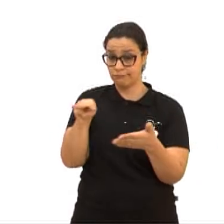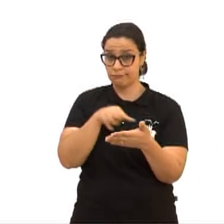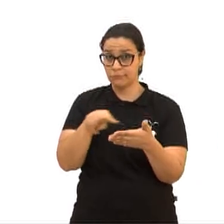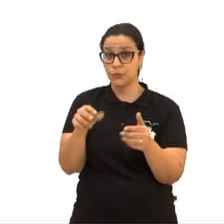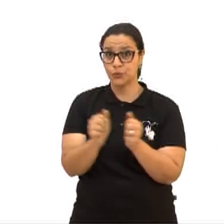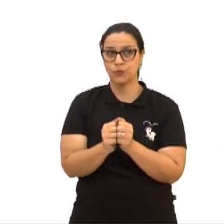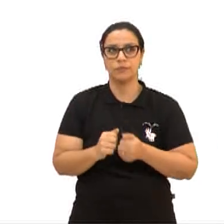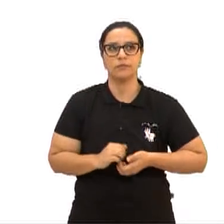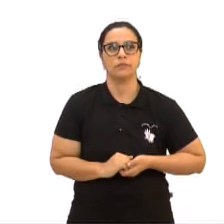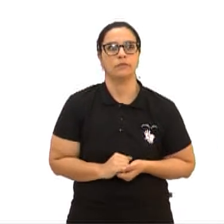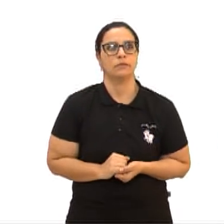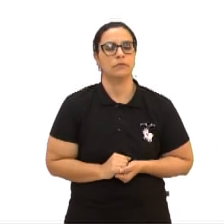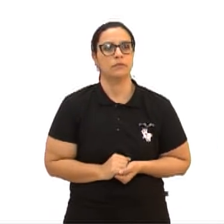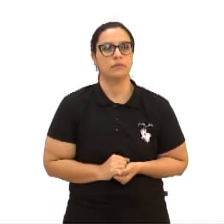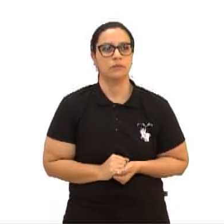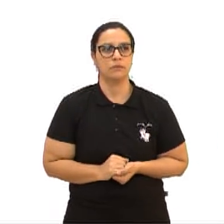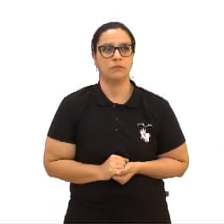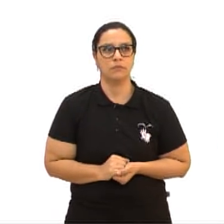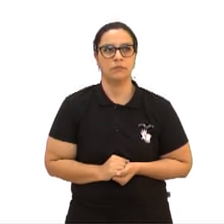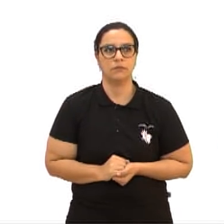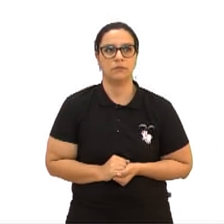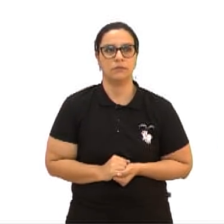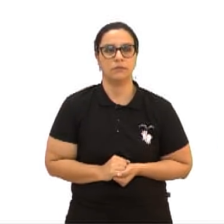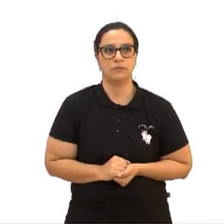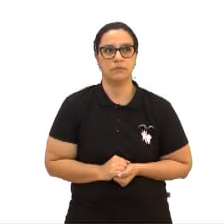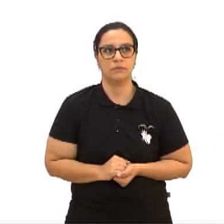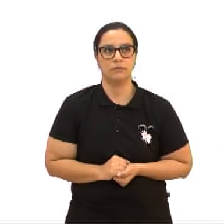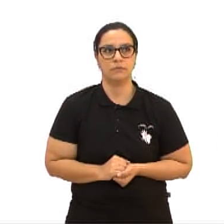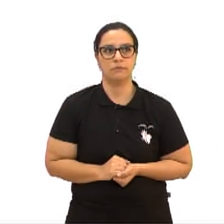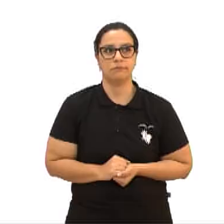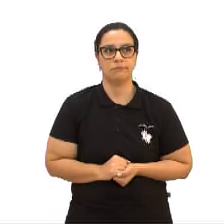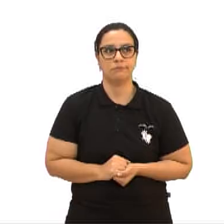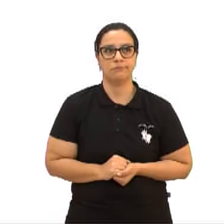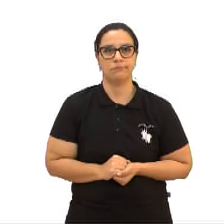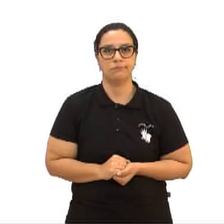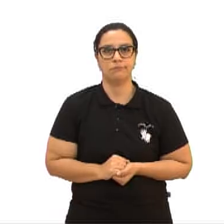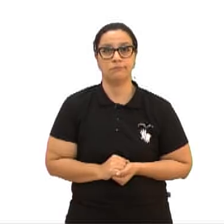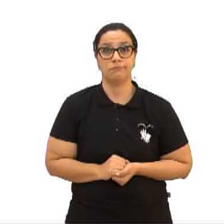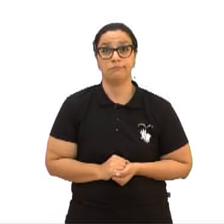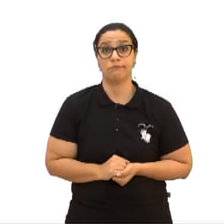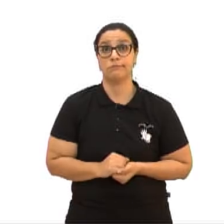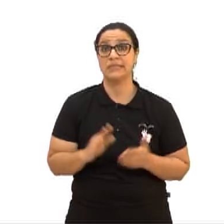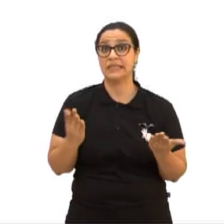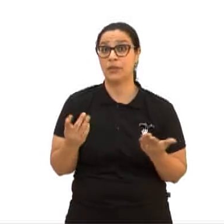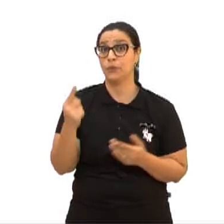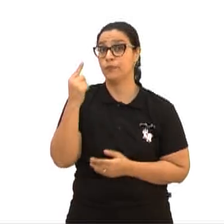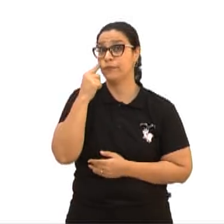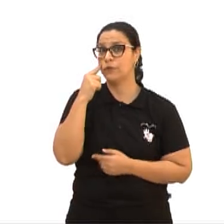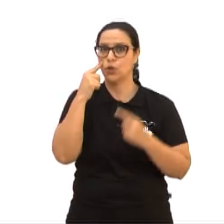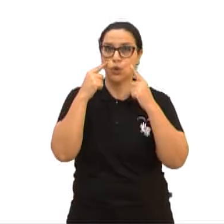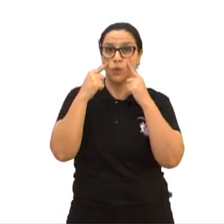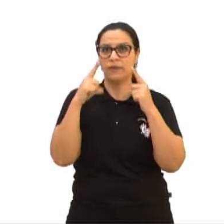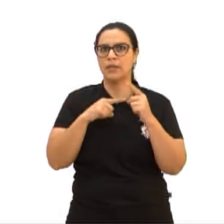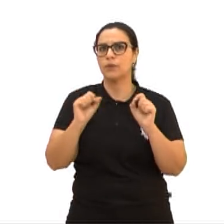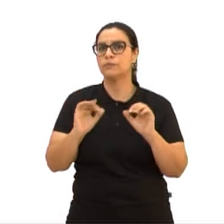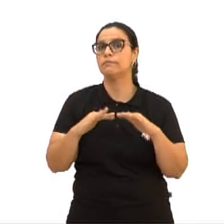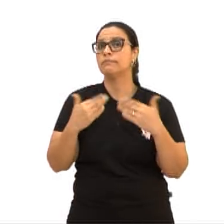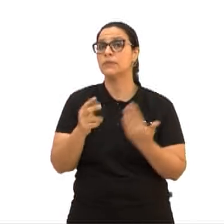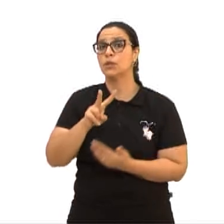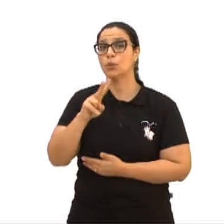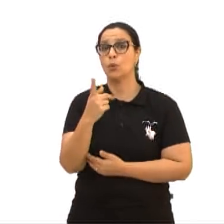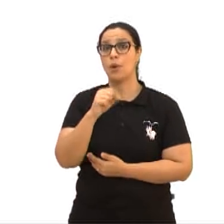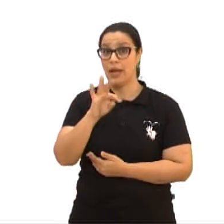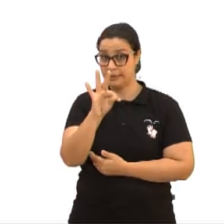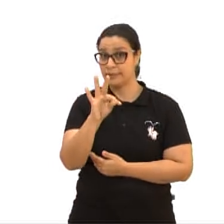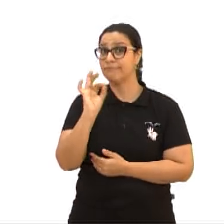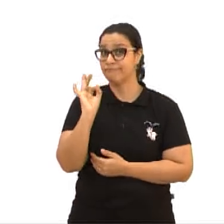pai chega e fala, What are you doing? Ele está na dúvida. What are you